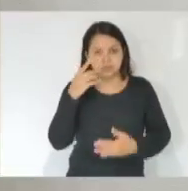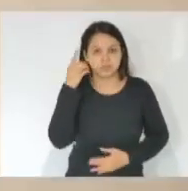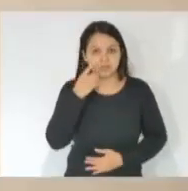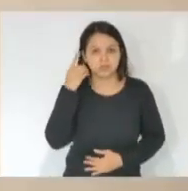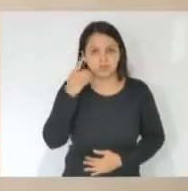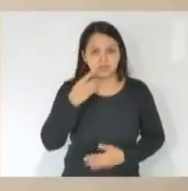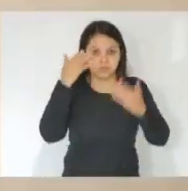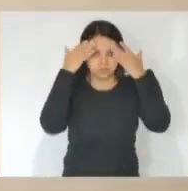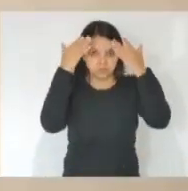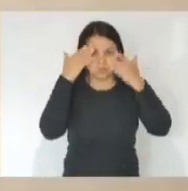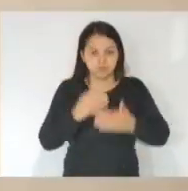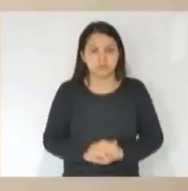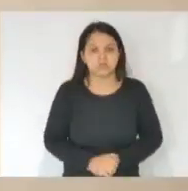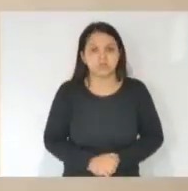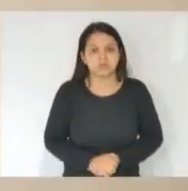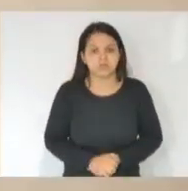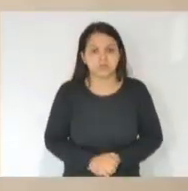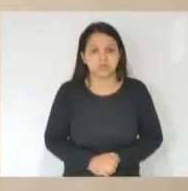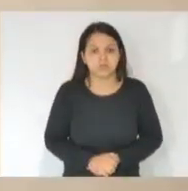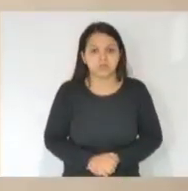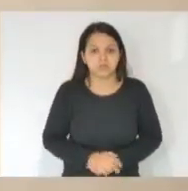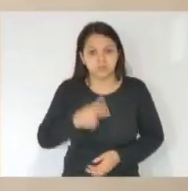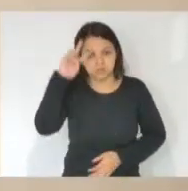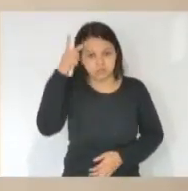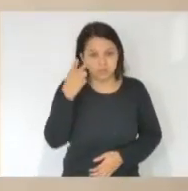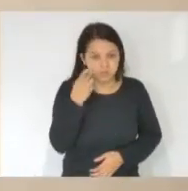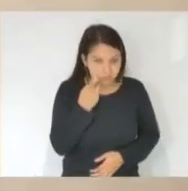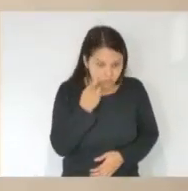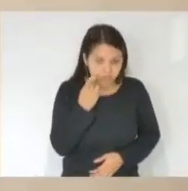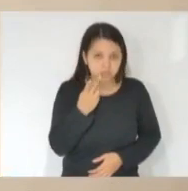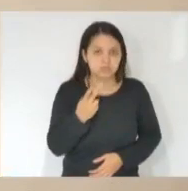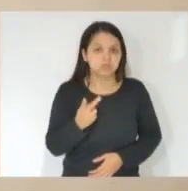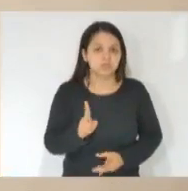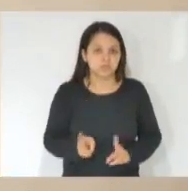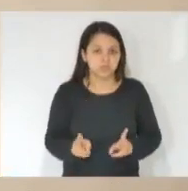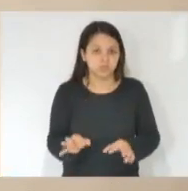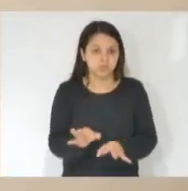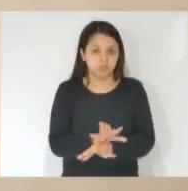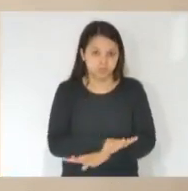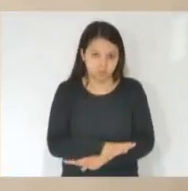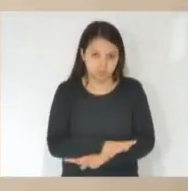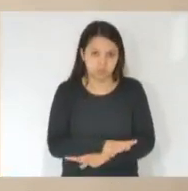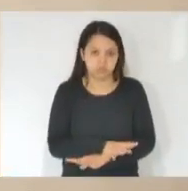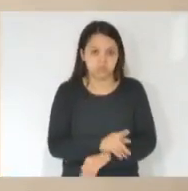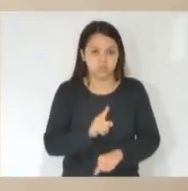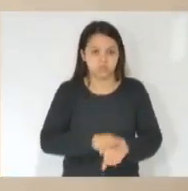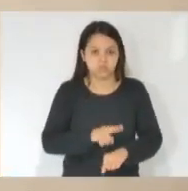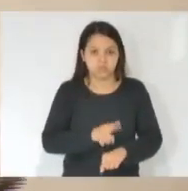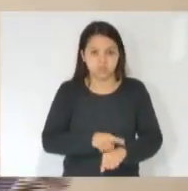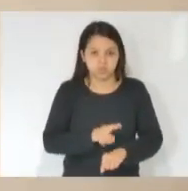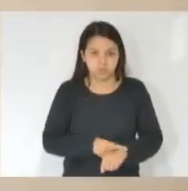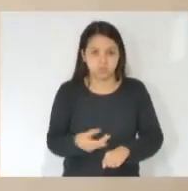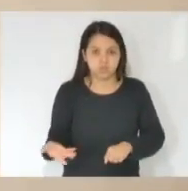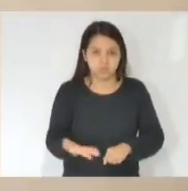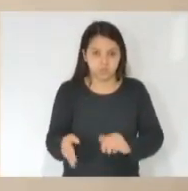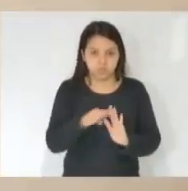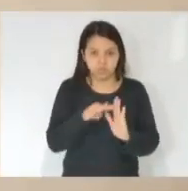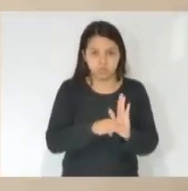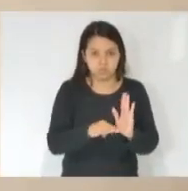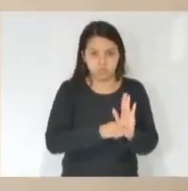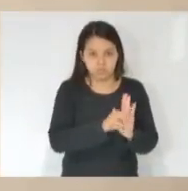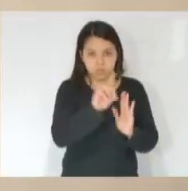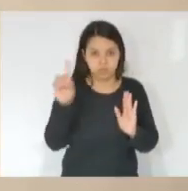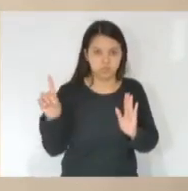Alves. Encerrado o horário destinado aos partidos políticos, passamos para a ordem do dia.